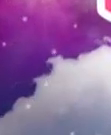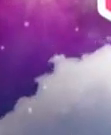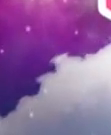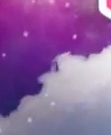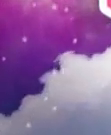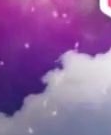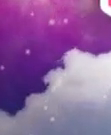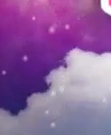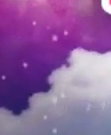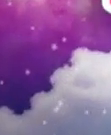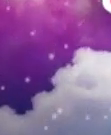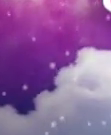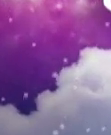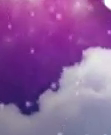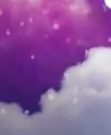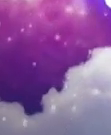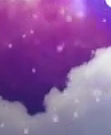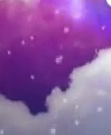Bem-vindo à Casa dos